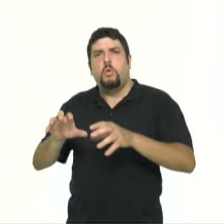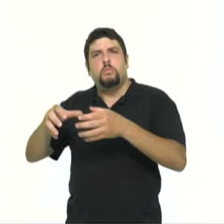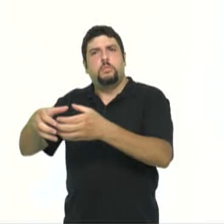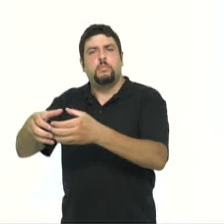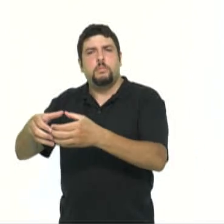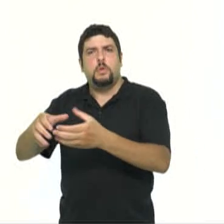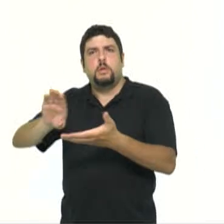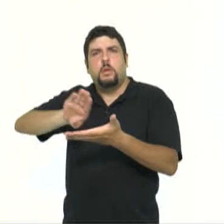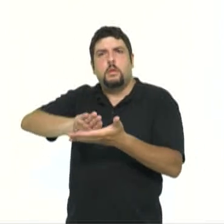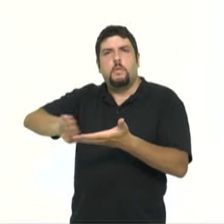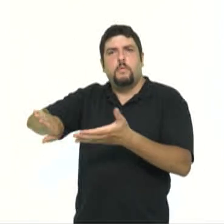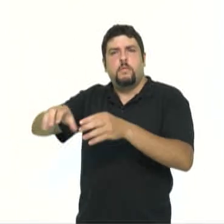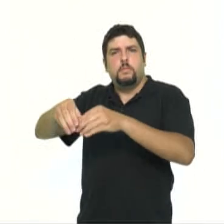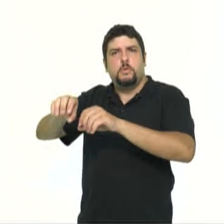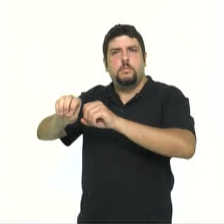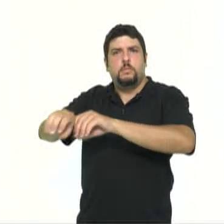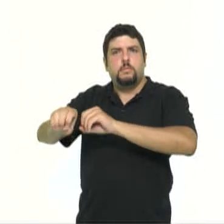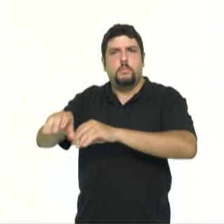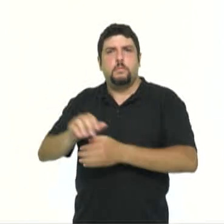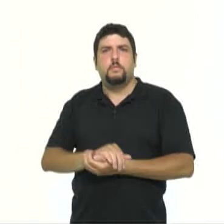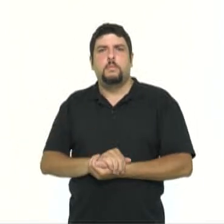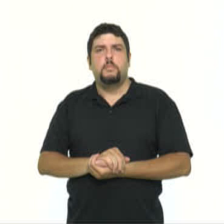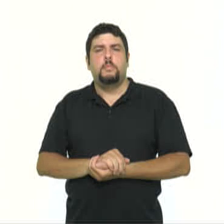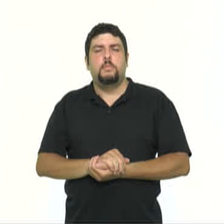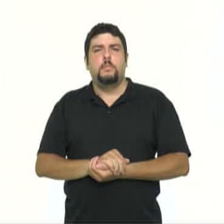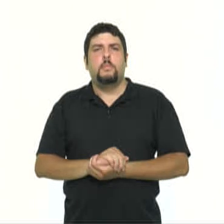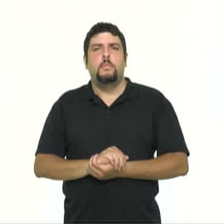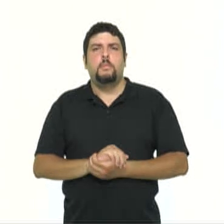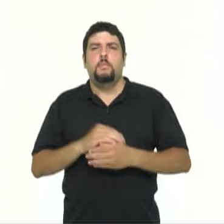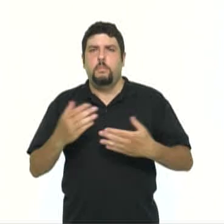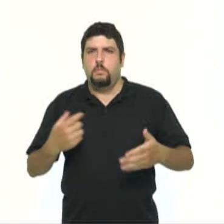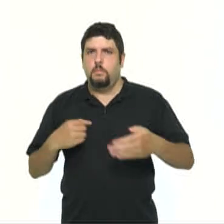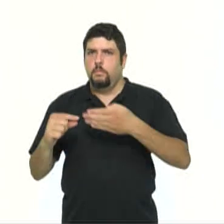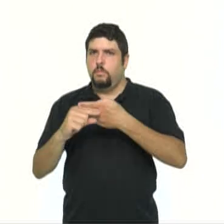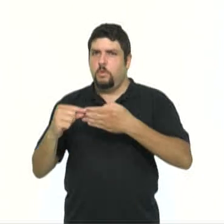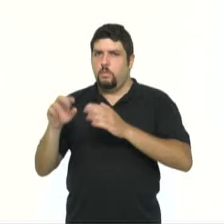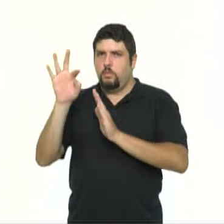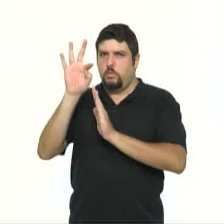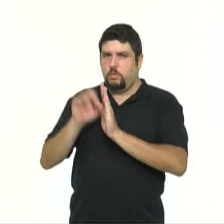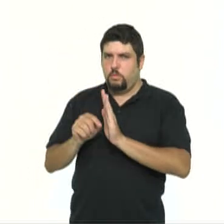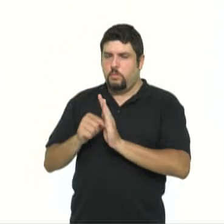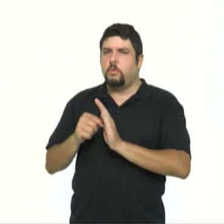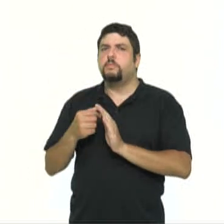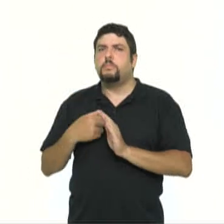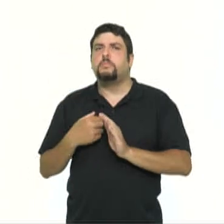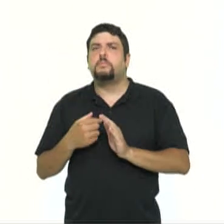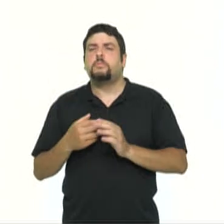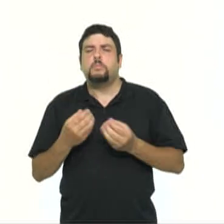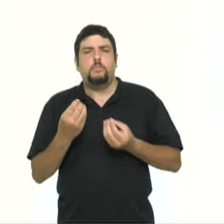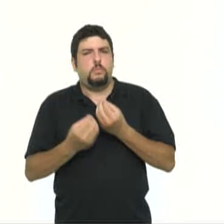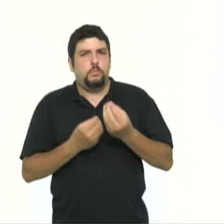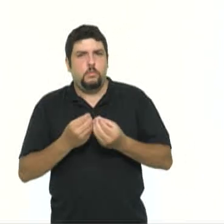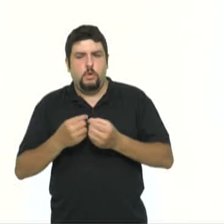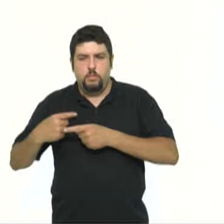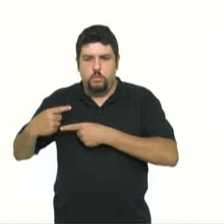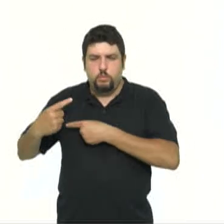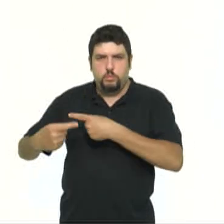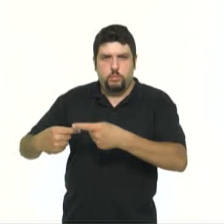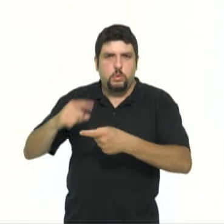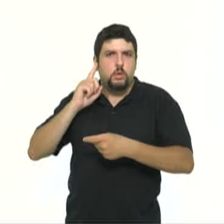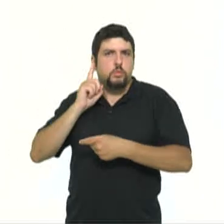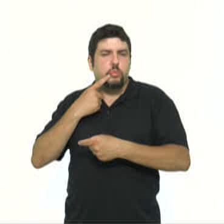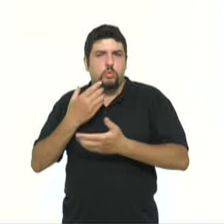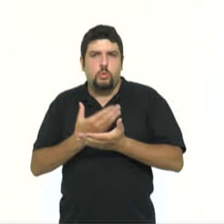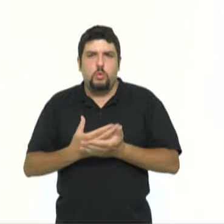um apartheid educacional. Segundo o autor do texto, apesar de o processo de educação de surdos começar no